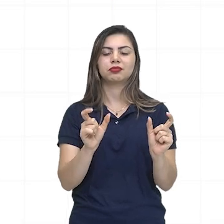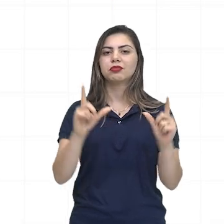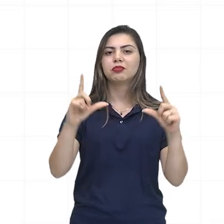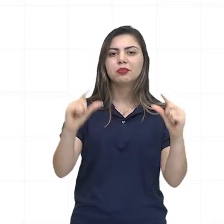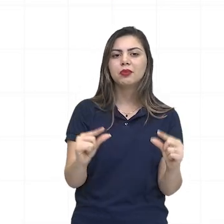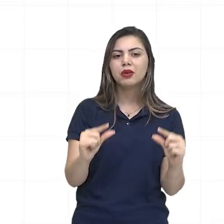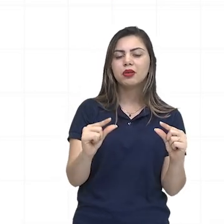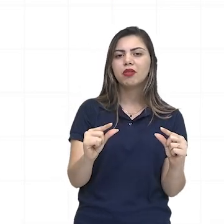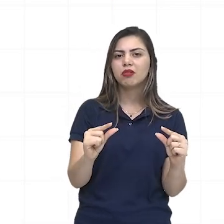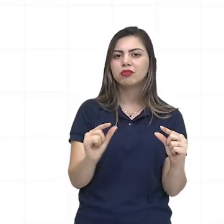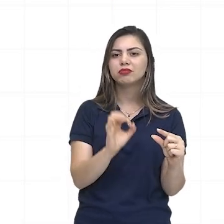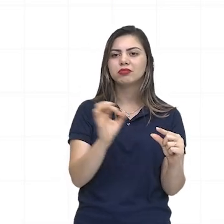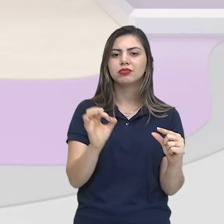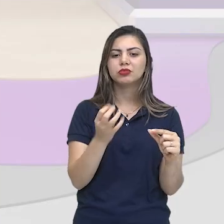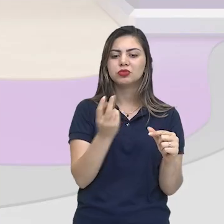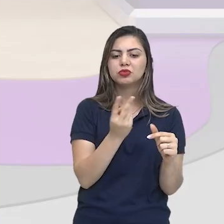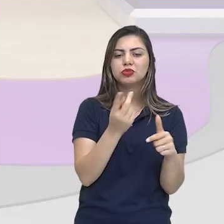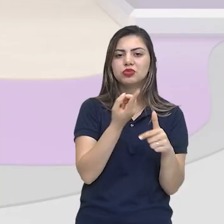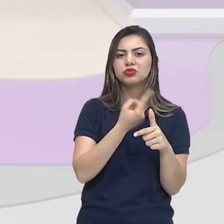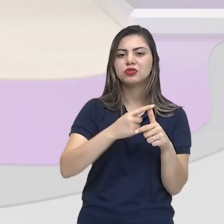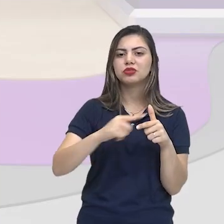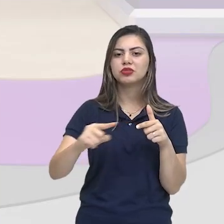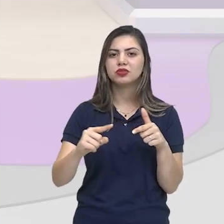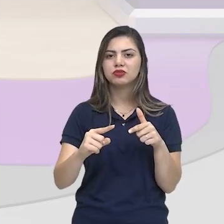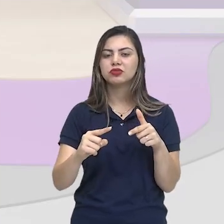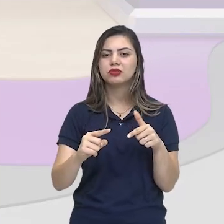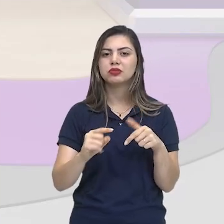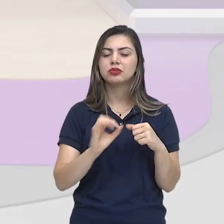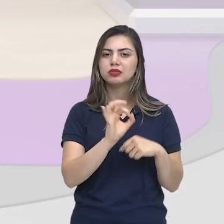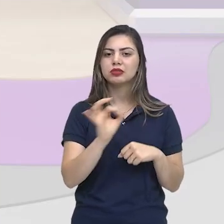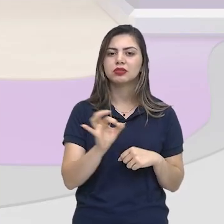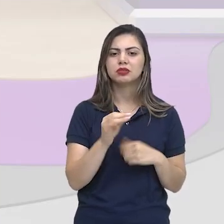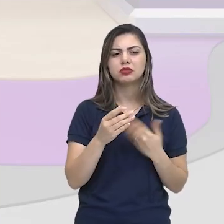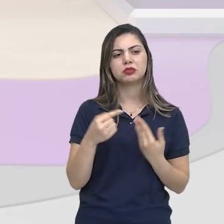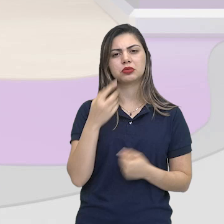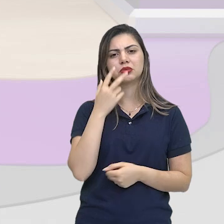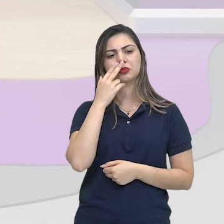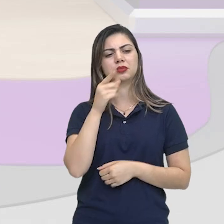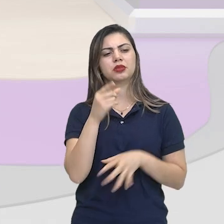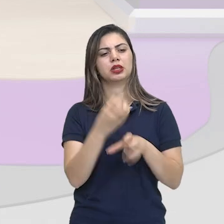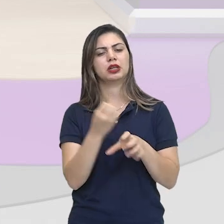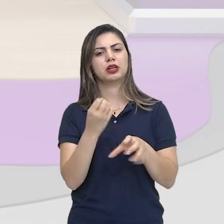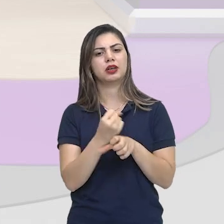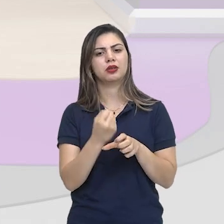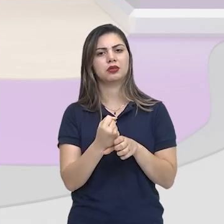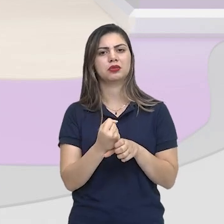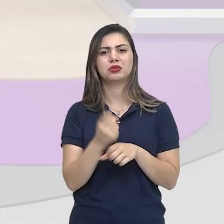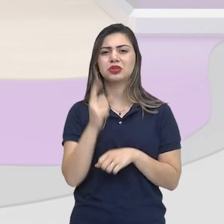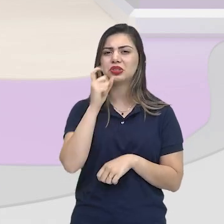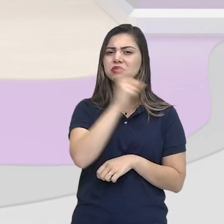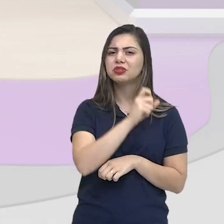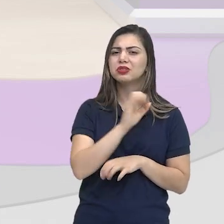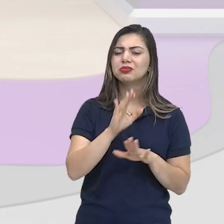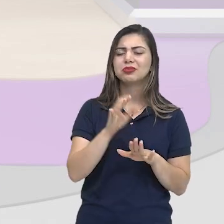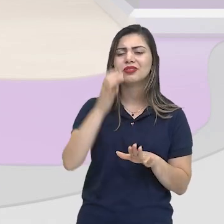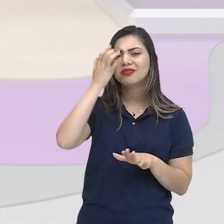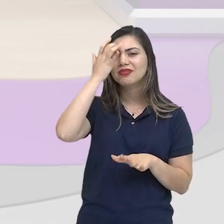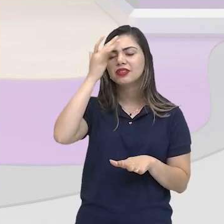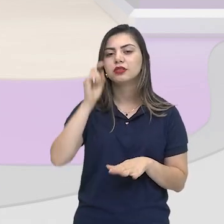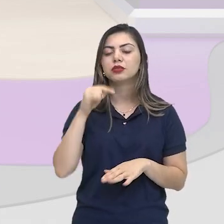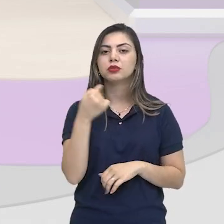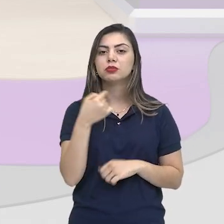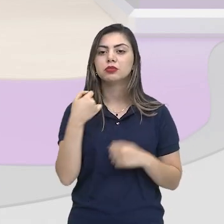sendo divididos, sendo que eles têm duas casas decimais e pode parecer que o cálculo vai ser complicado, mas não, se a